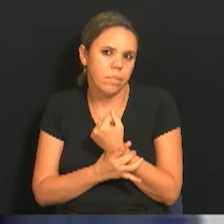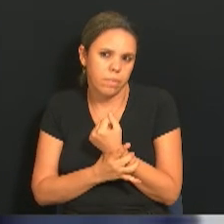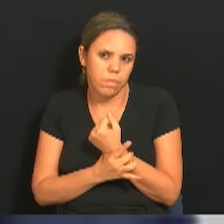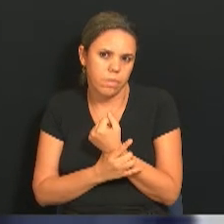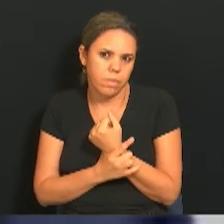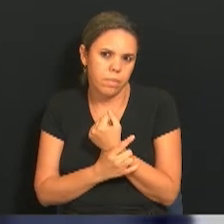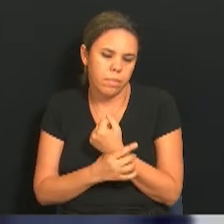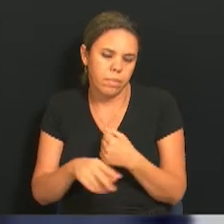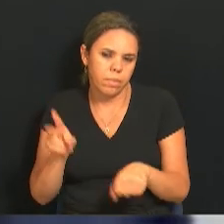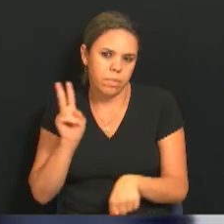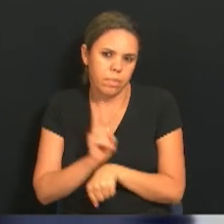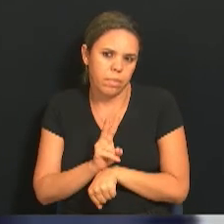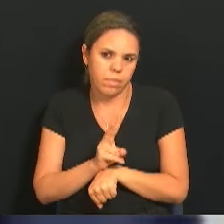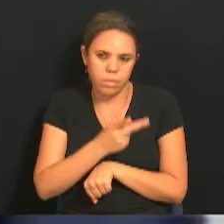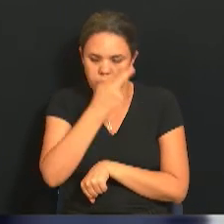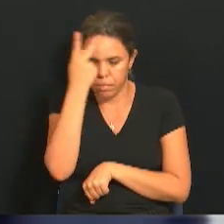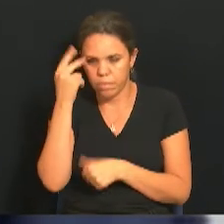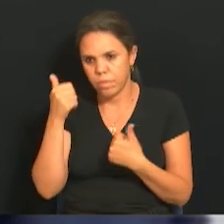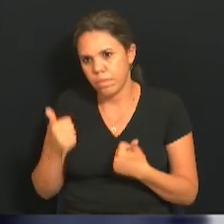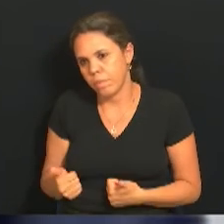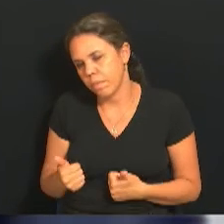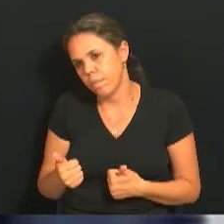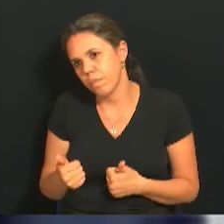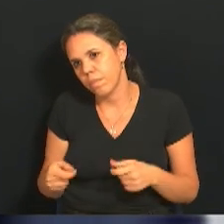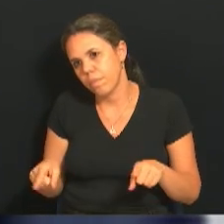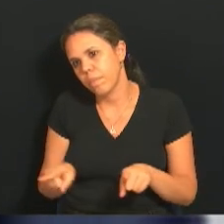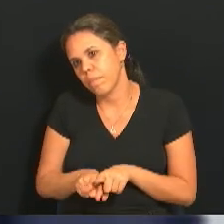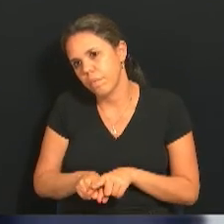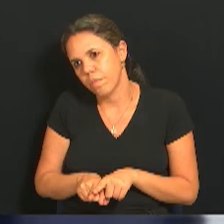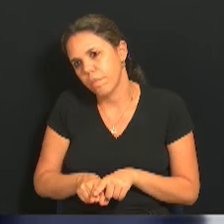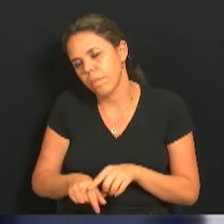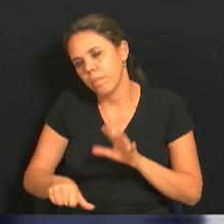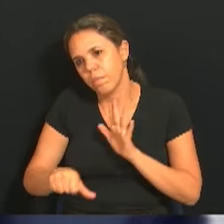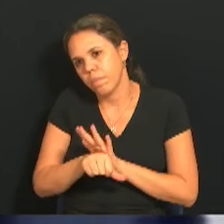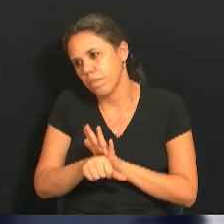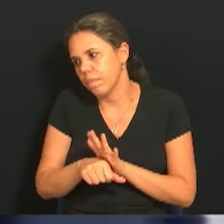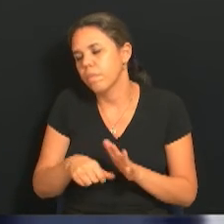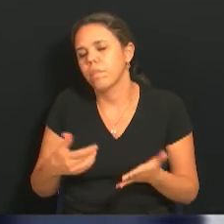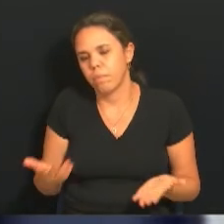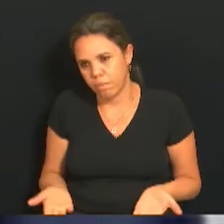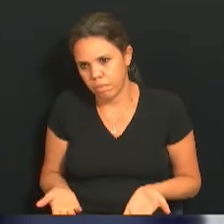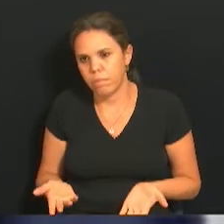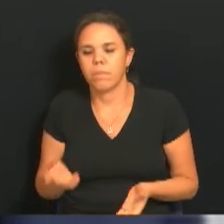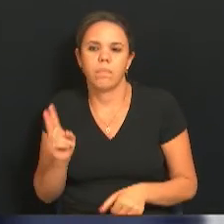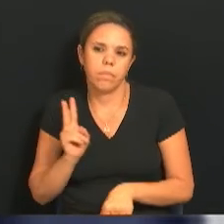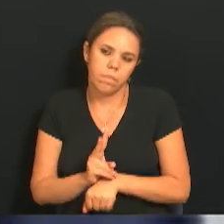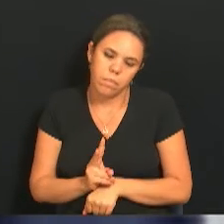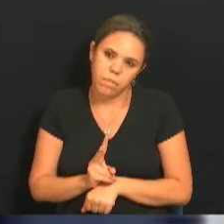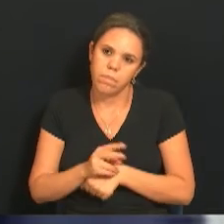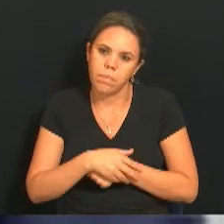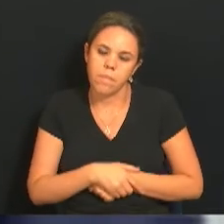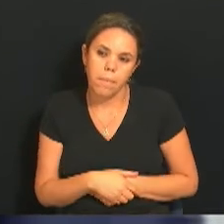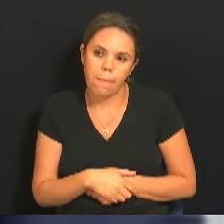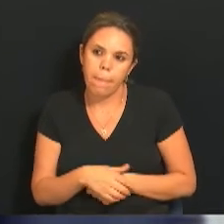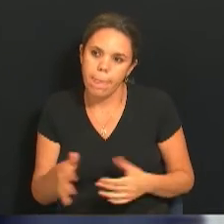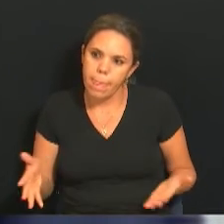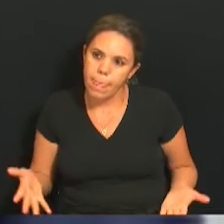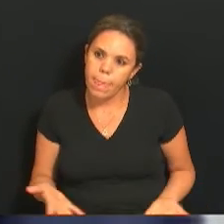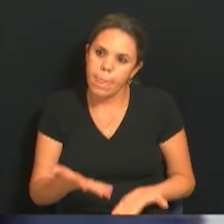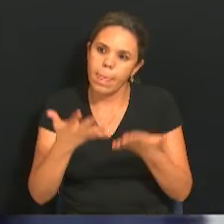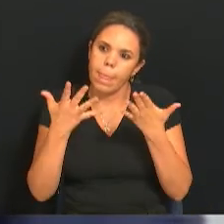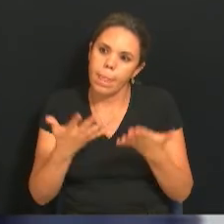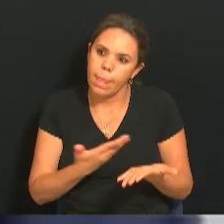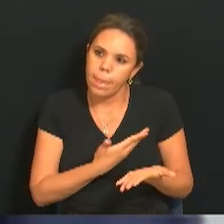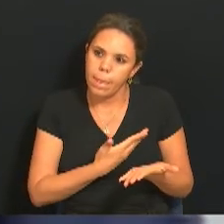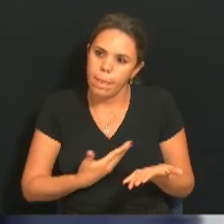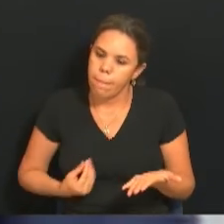pessoas, tanto as pessoas de bem como os infratores da lei, né? Também cuidar dessas pessoas e encaminhá-las para o Poder